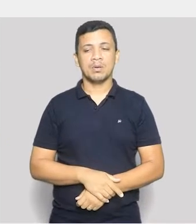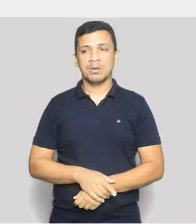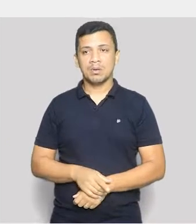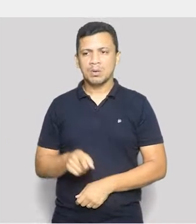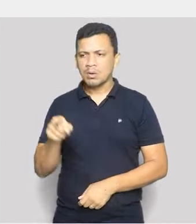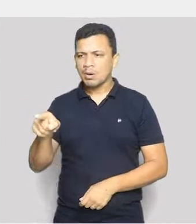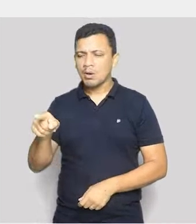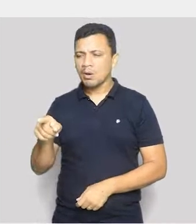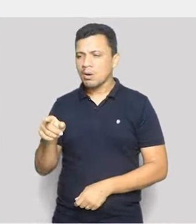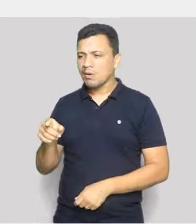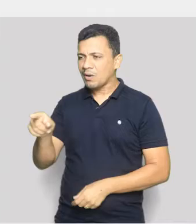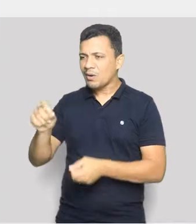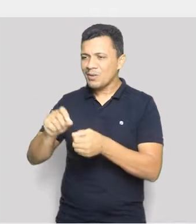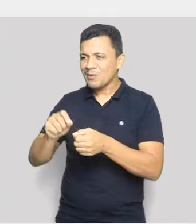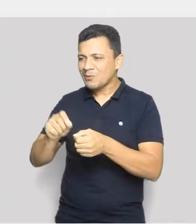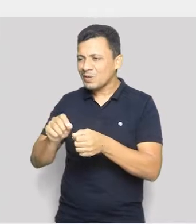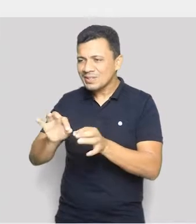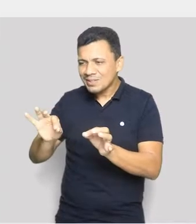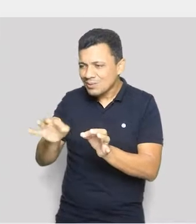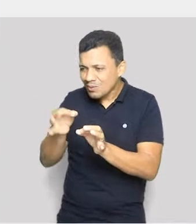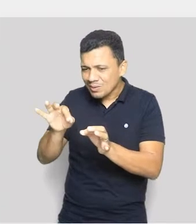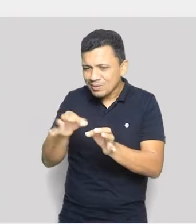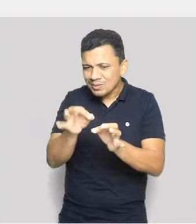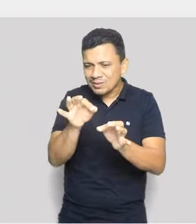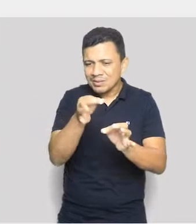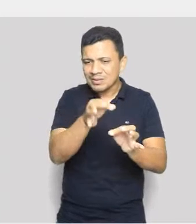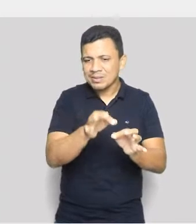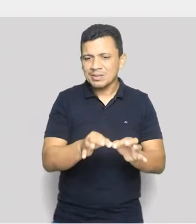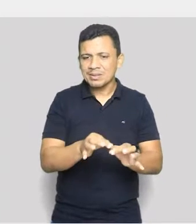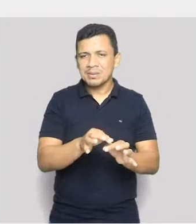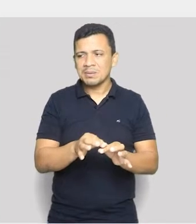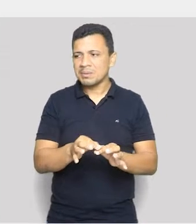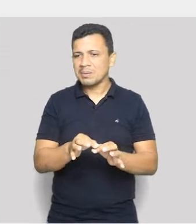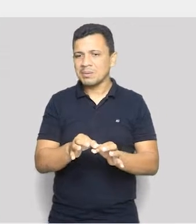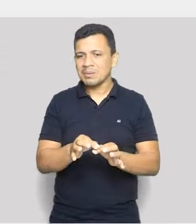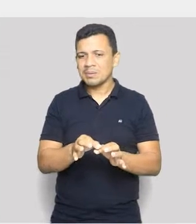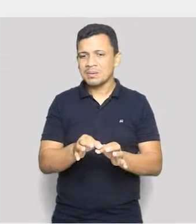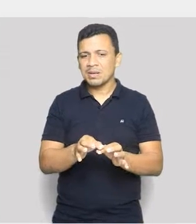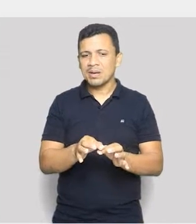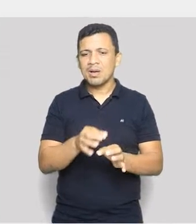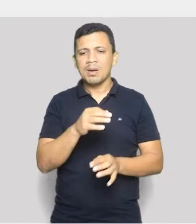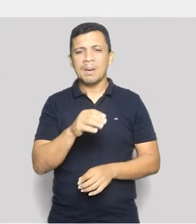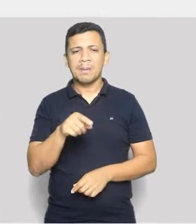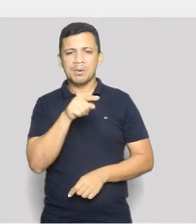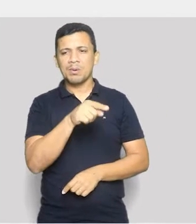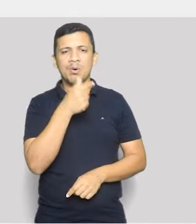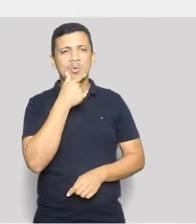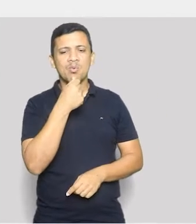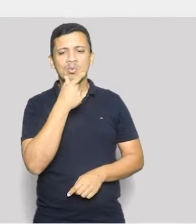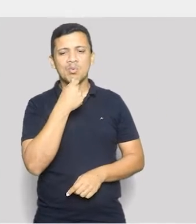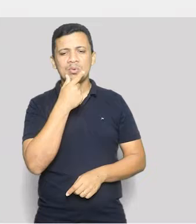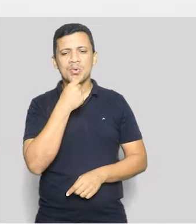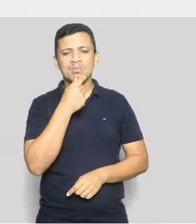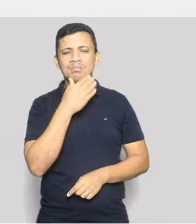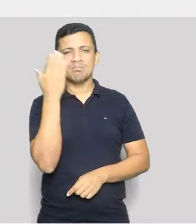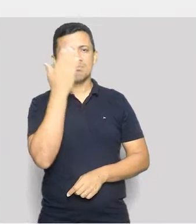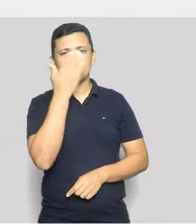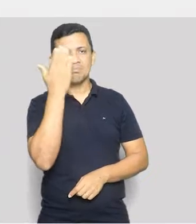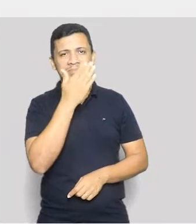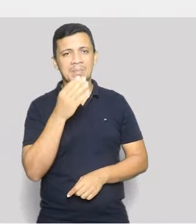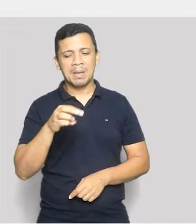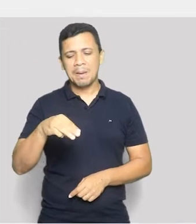fazendo tricô. E aí o marido entra, mas ela não vê, tá? Bem nítida aí a noção de